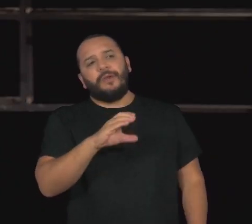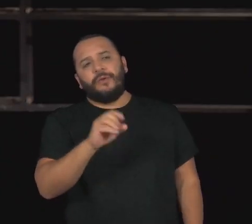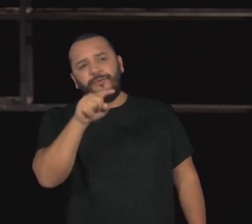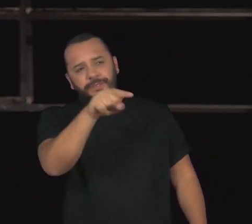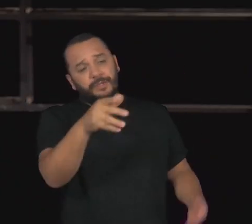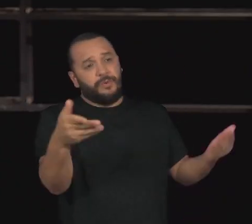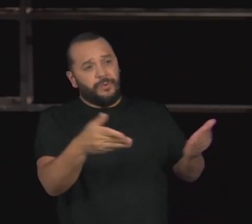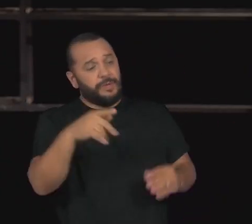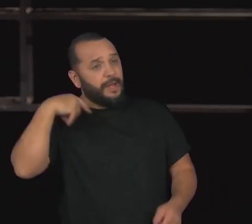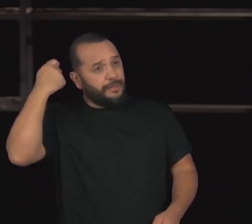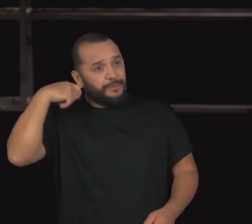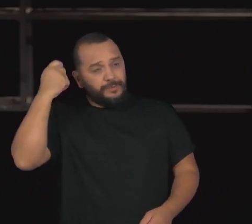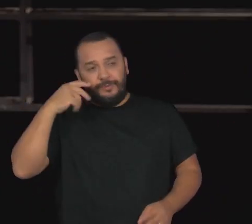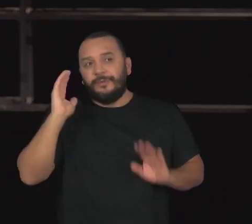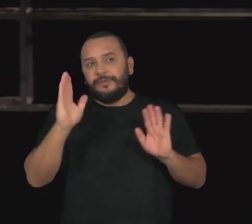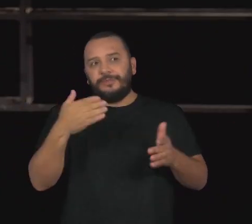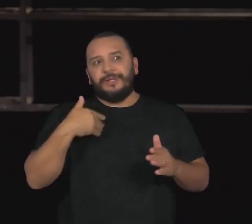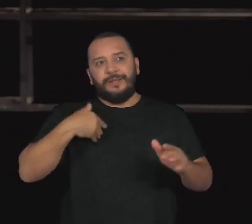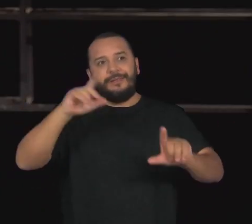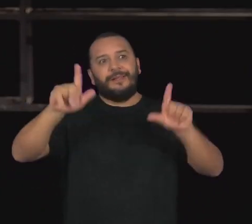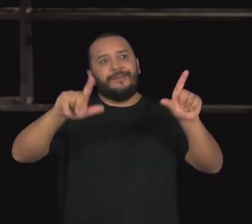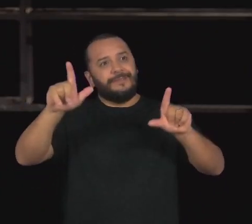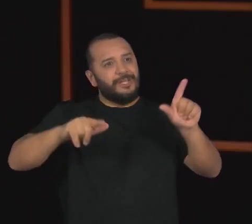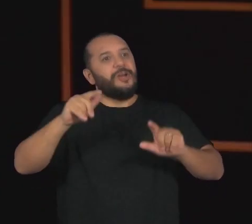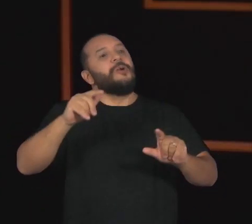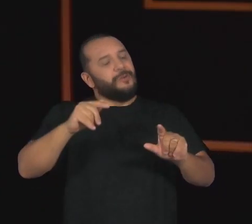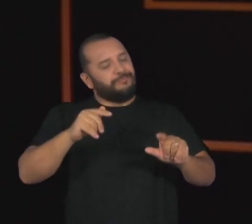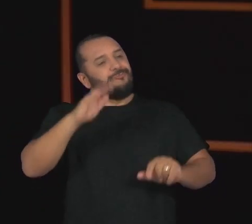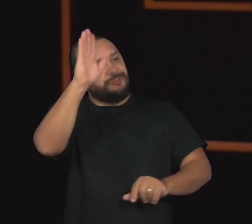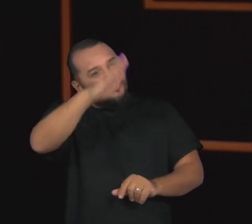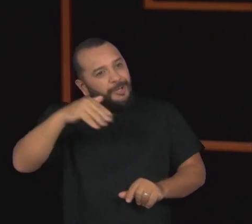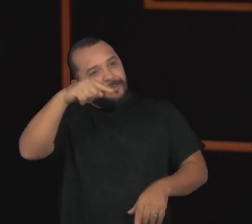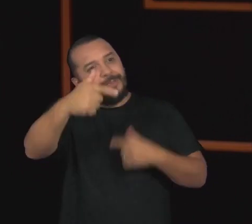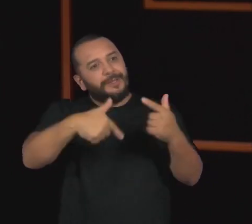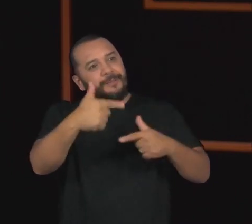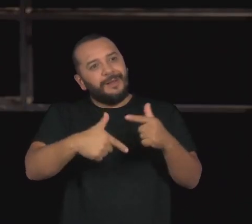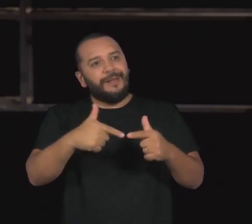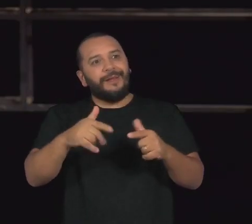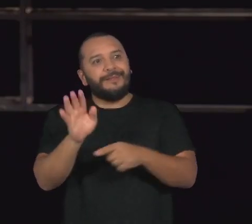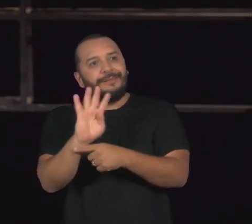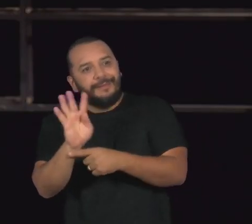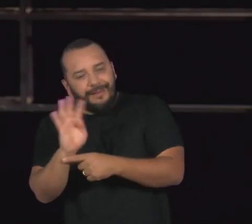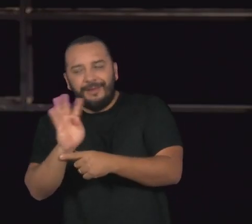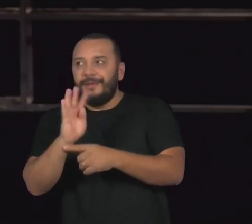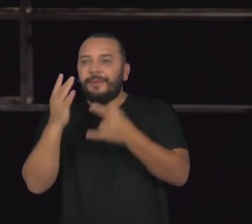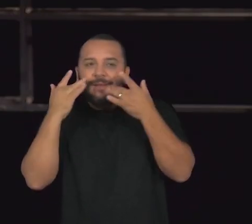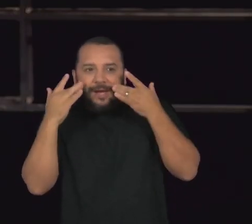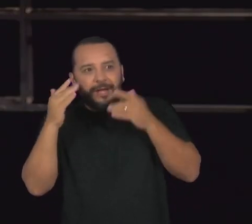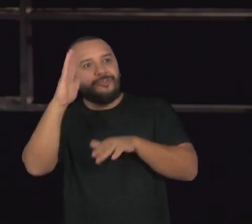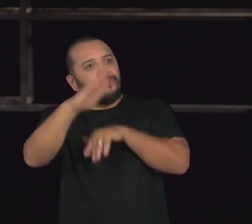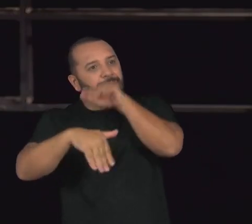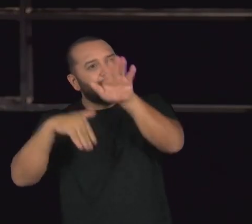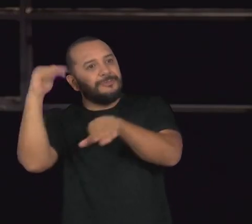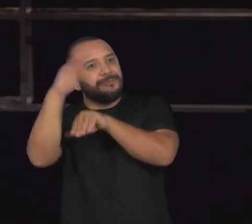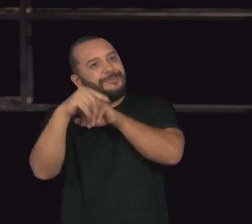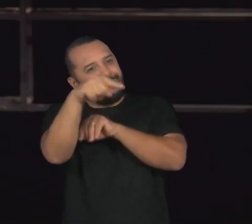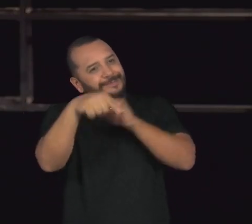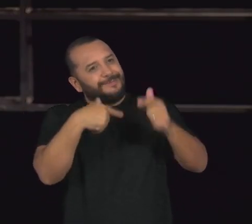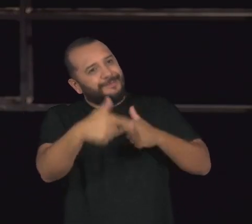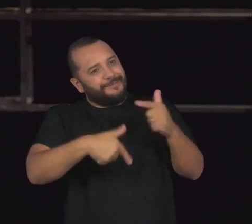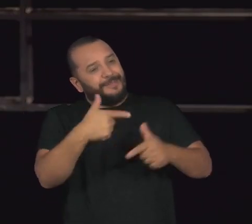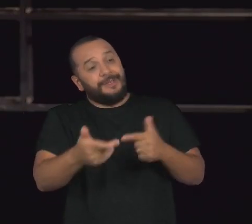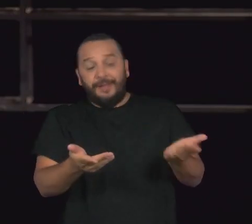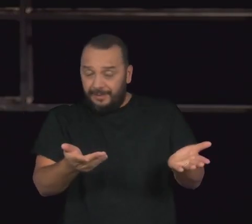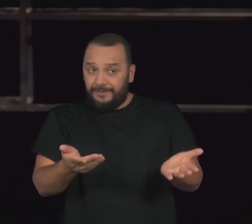hoje é um ator requisitado pela televisão, pelo cinema, pelo teatro, com trabalhos marcantes aí em todas as áreas. A gente